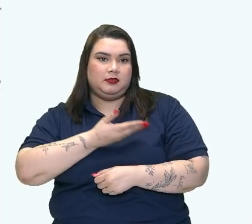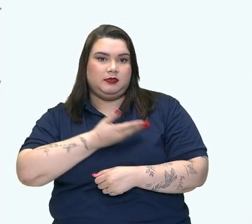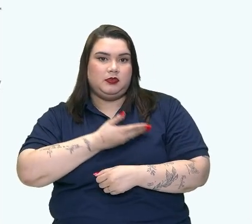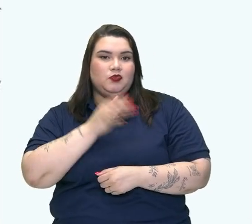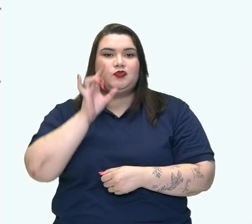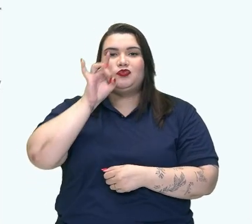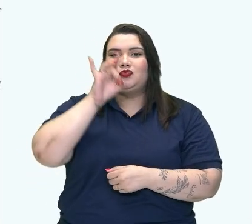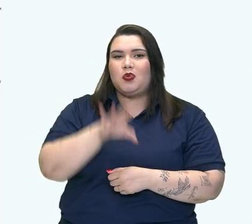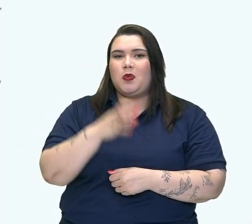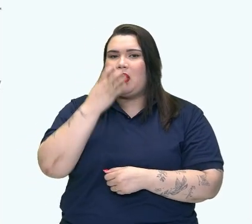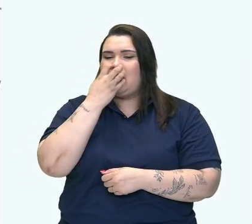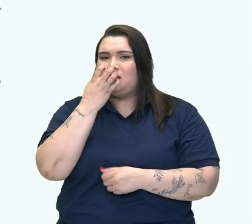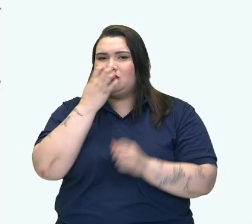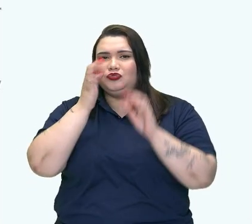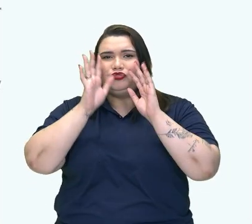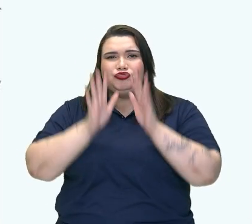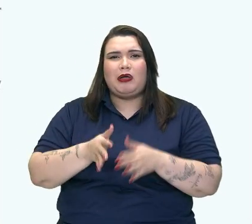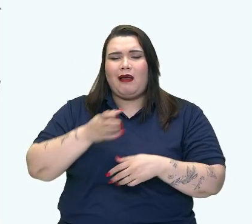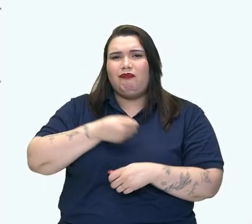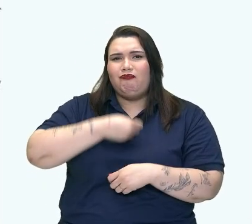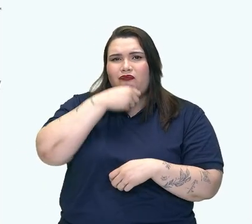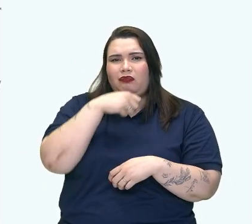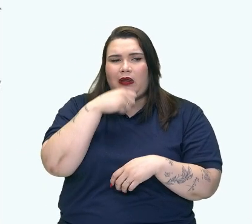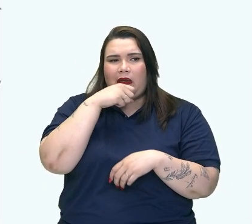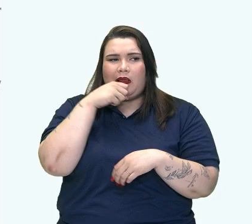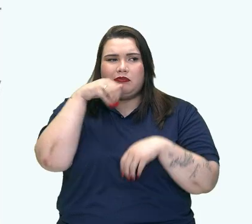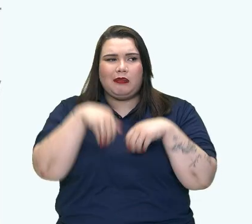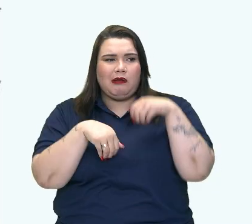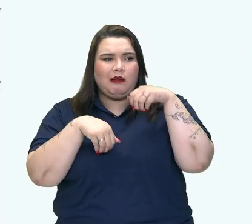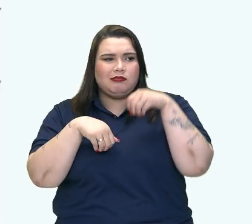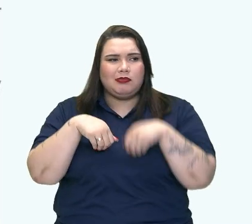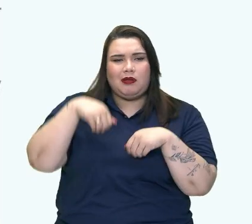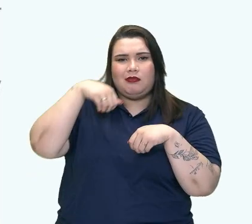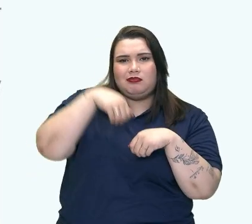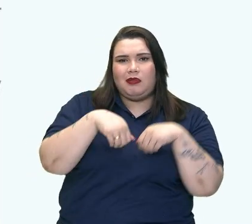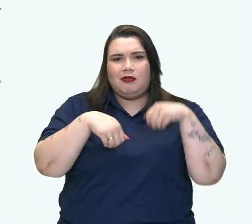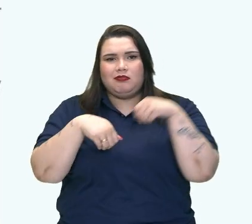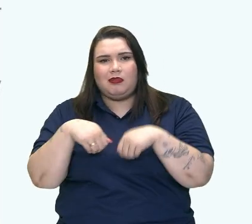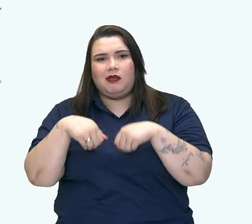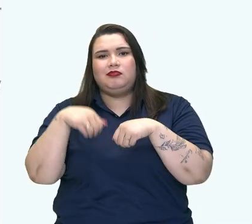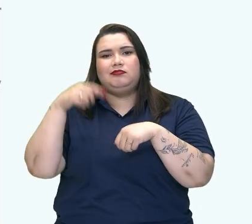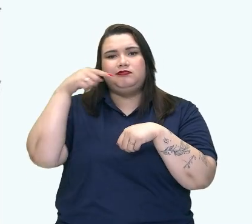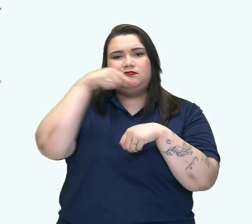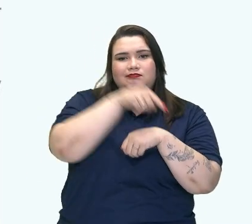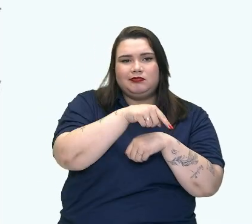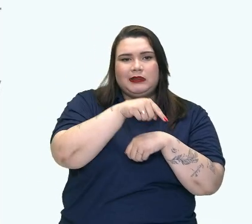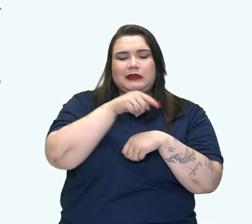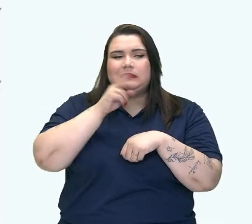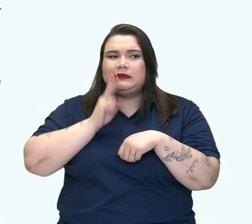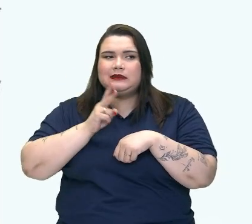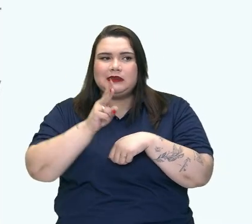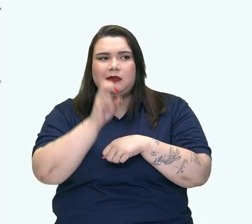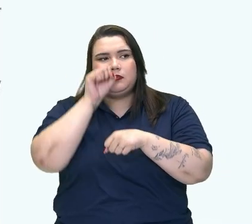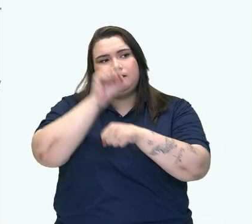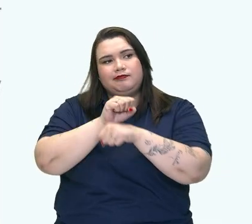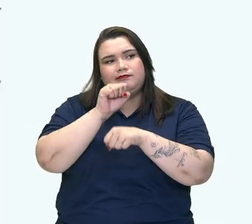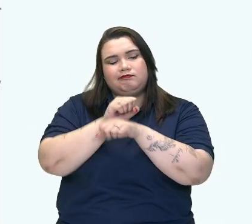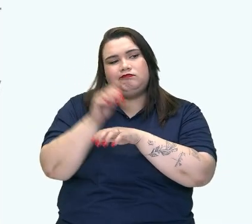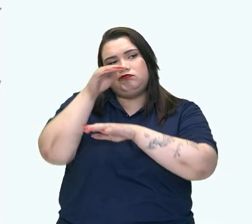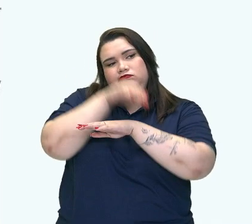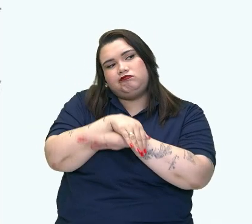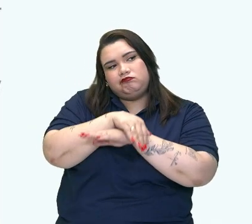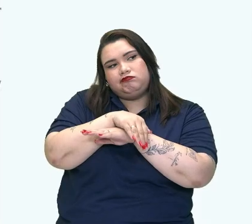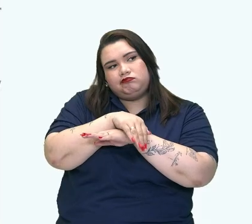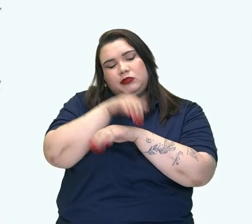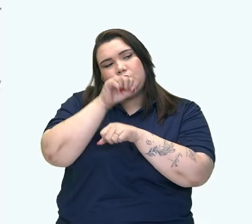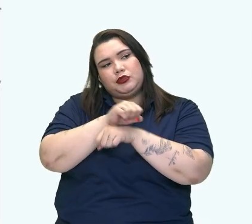Só o cachorro, já velhíssimo, era jovem quando o jovem partiu, continuou a esperá-lo na sua